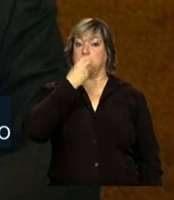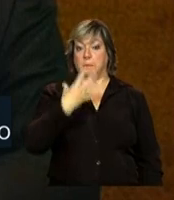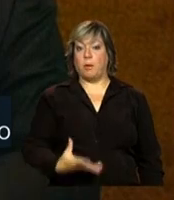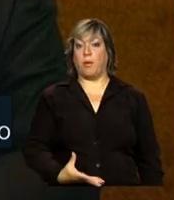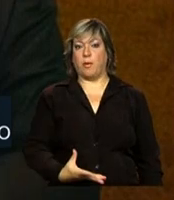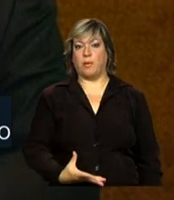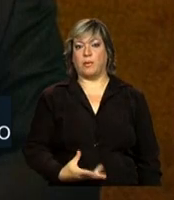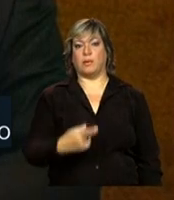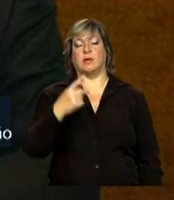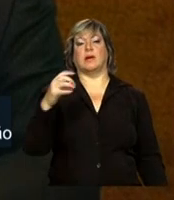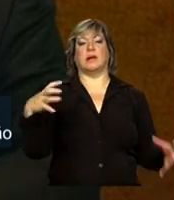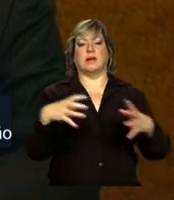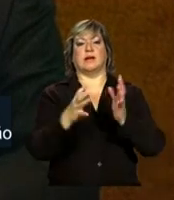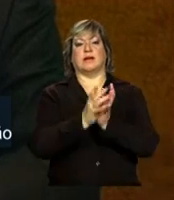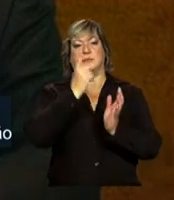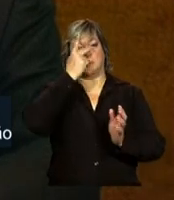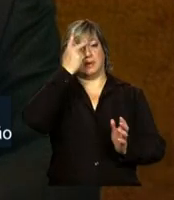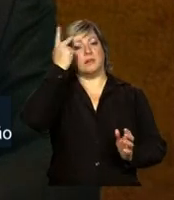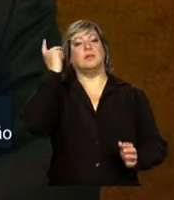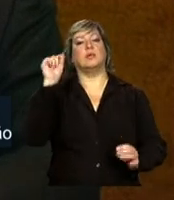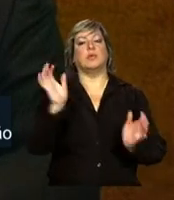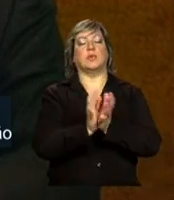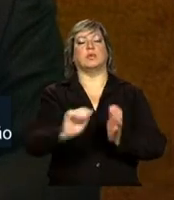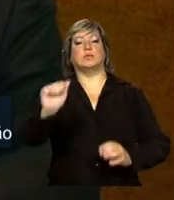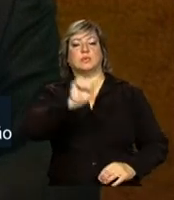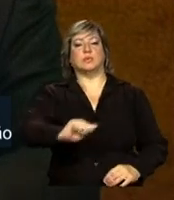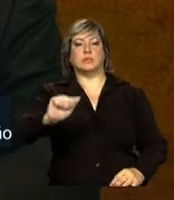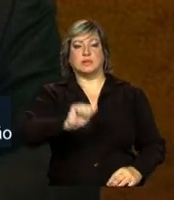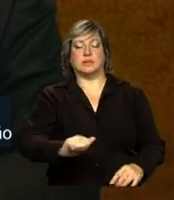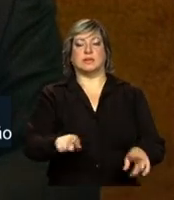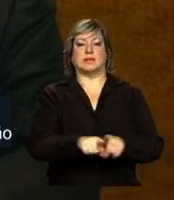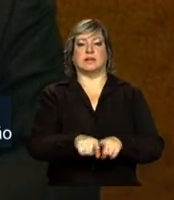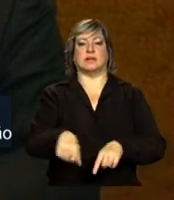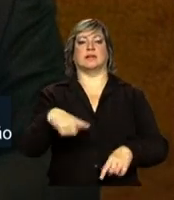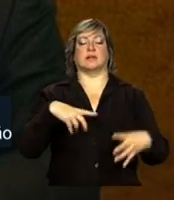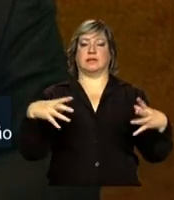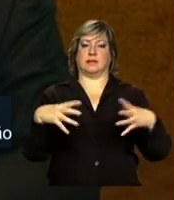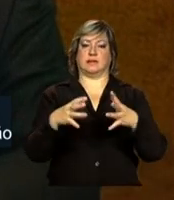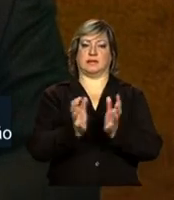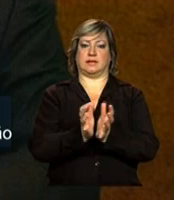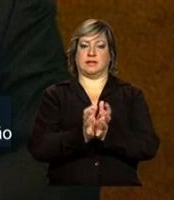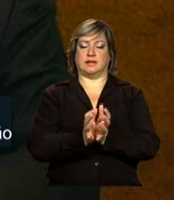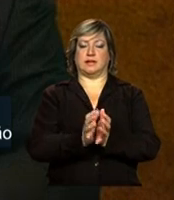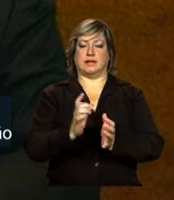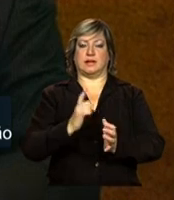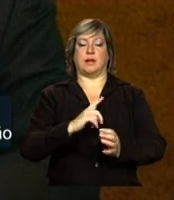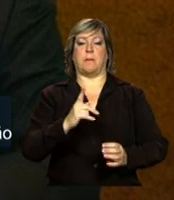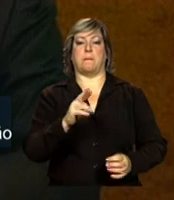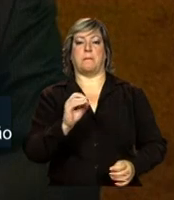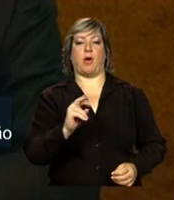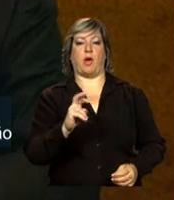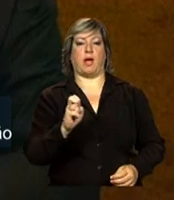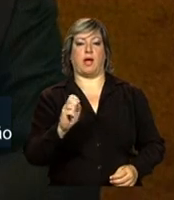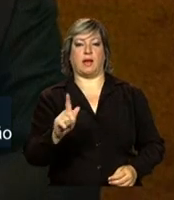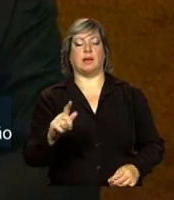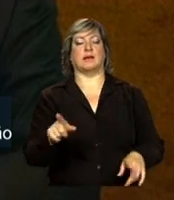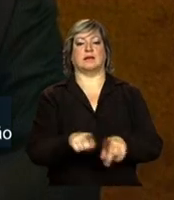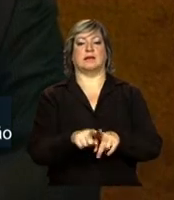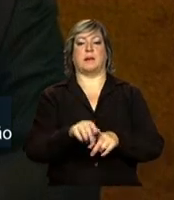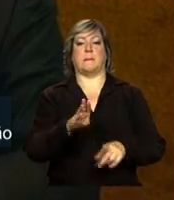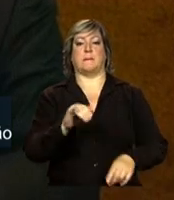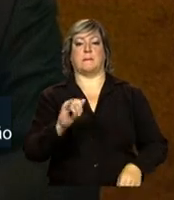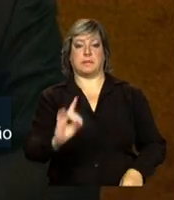tanto para Associação como para regulação e que a época contou com o apoio do preg e do